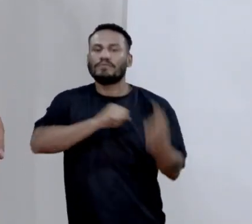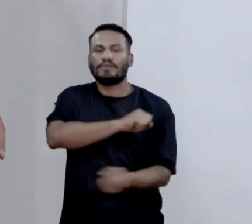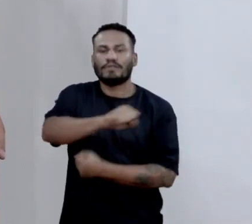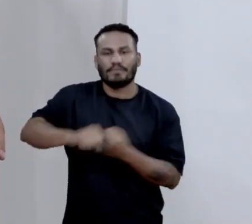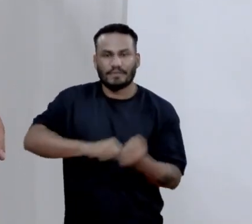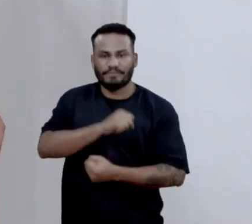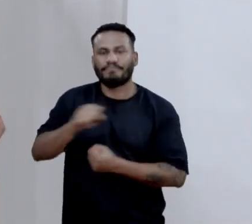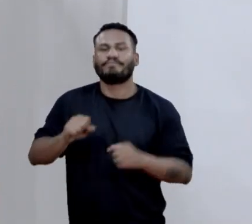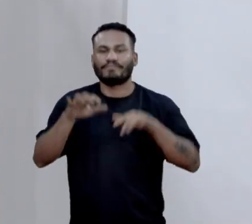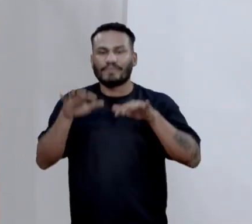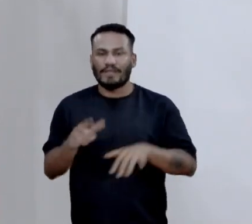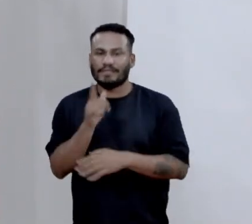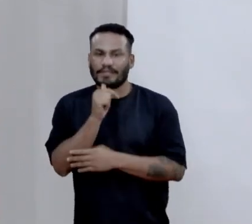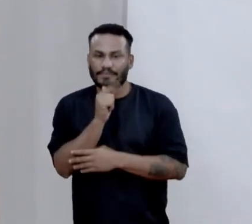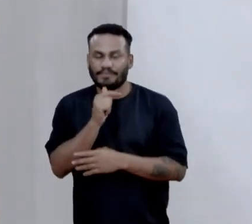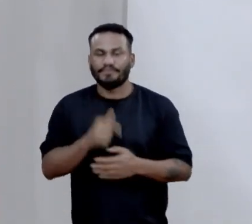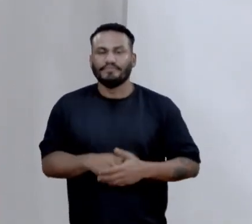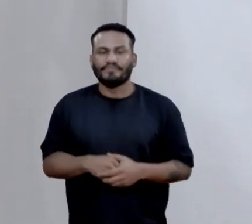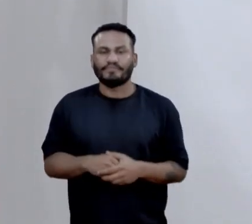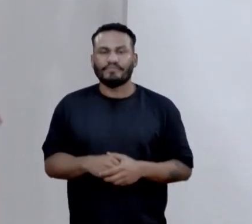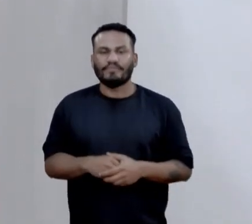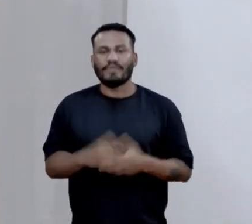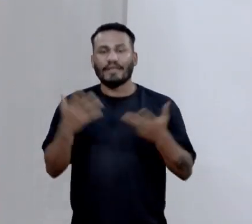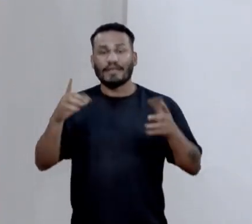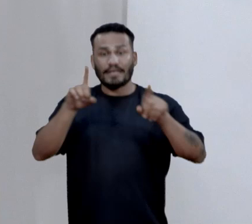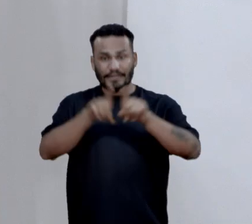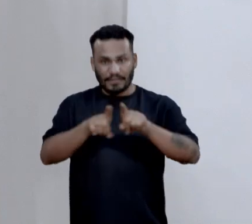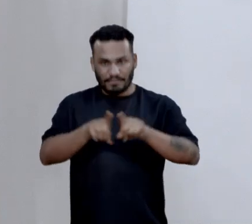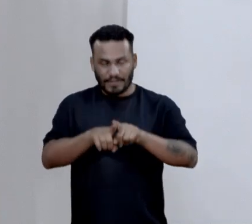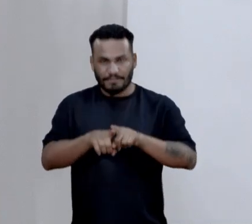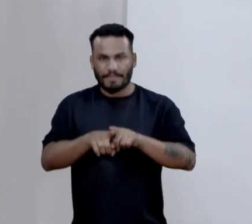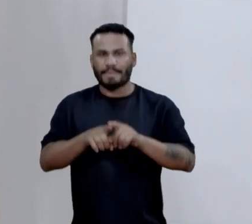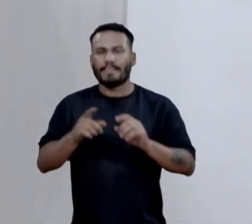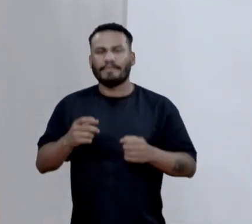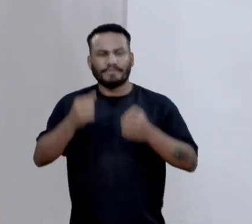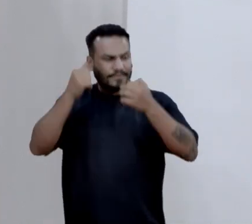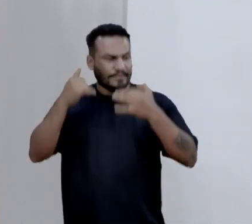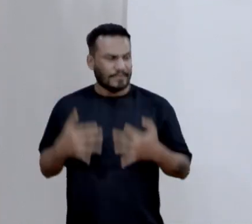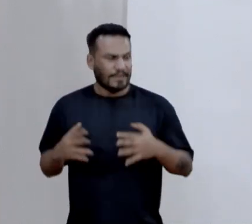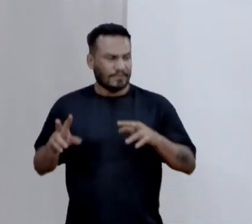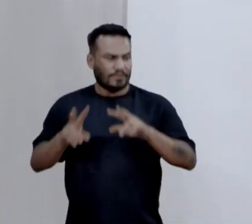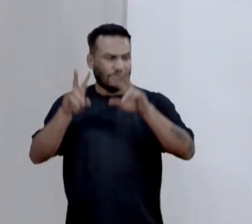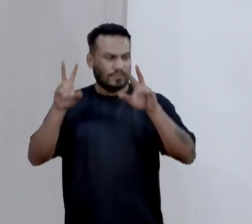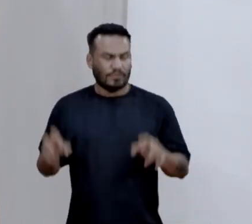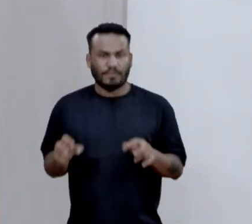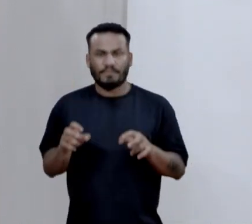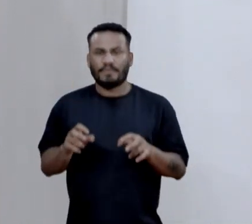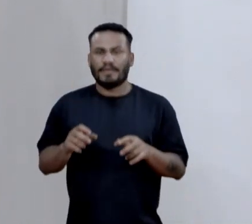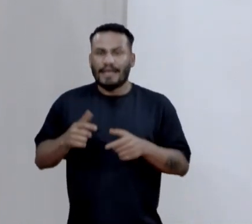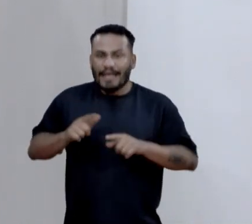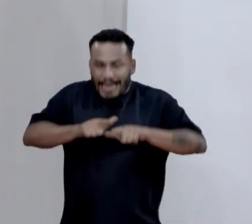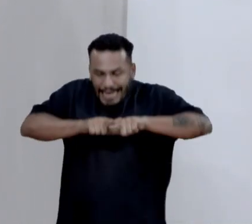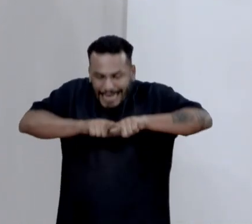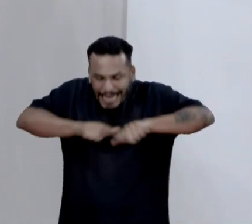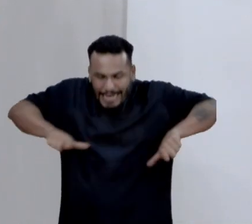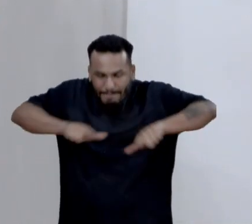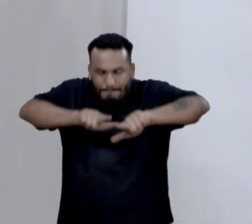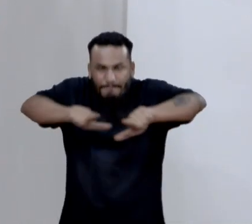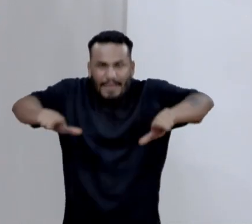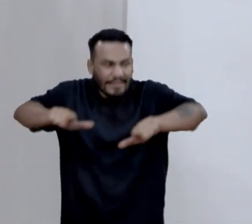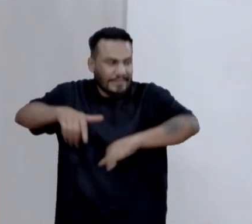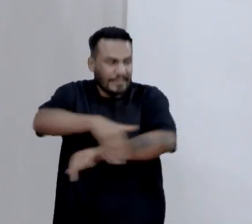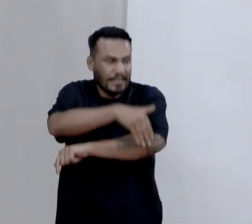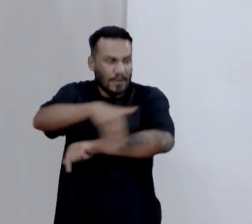sustentabilidade dessa água. Queria também falar a respeito do desassoreamento que está acontecendo ali